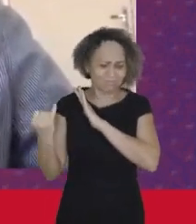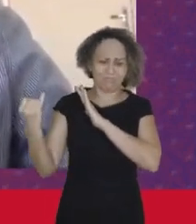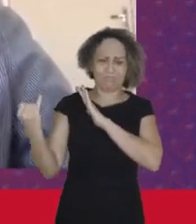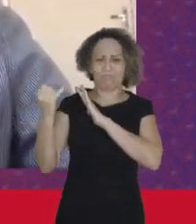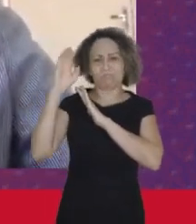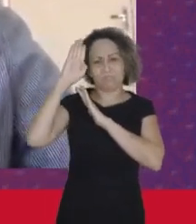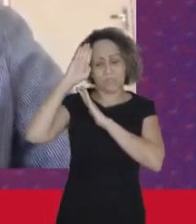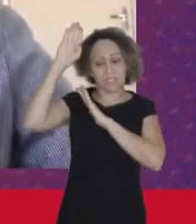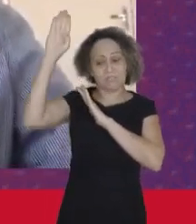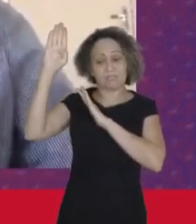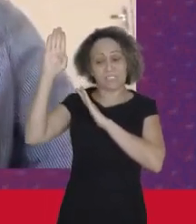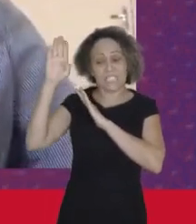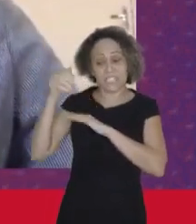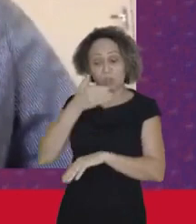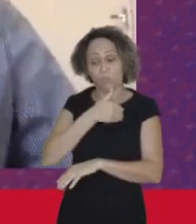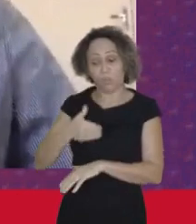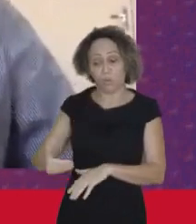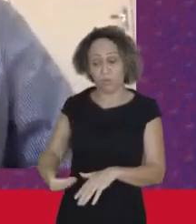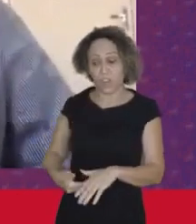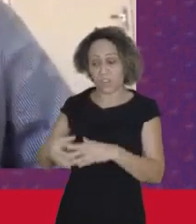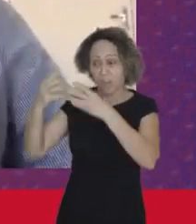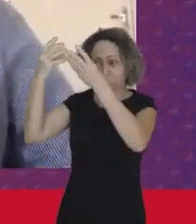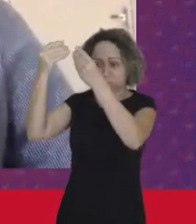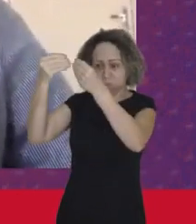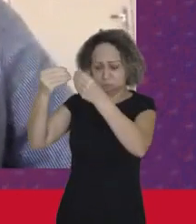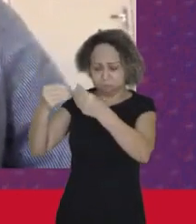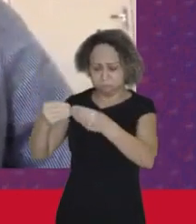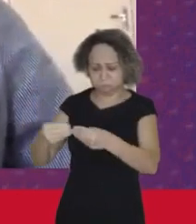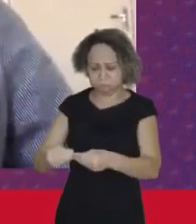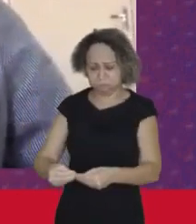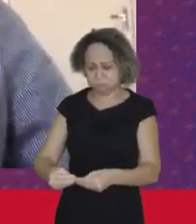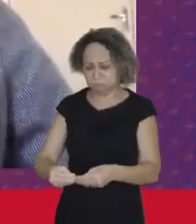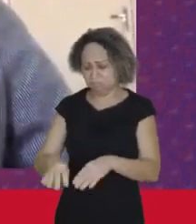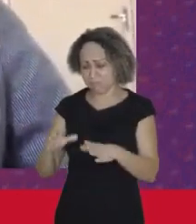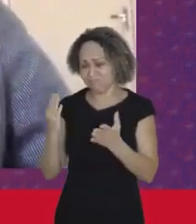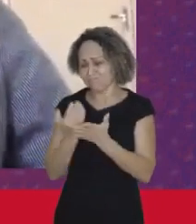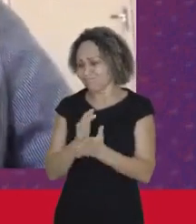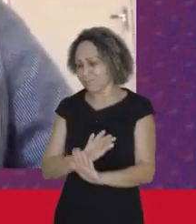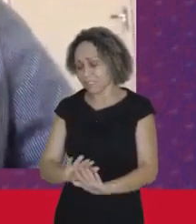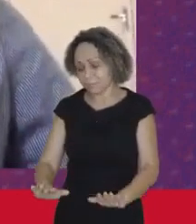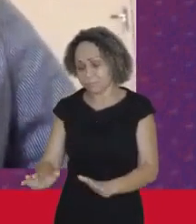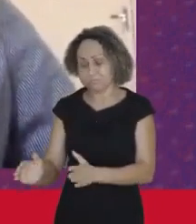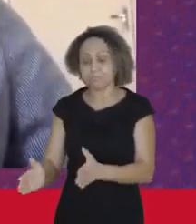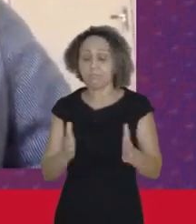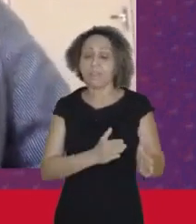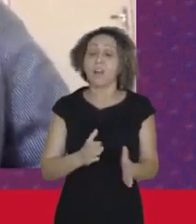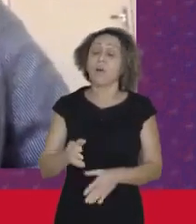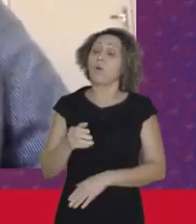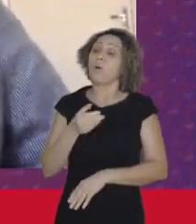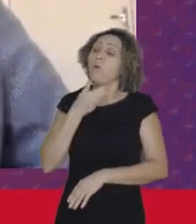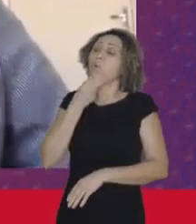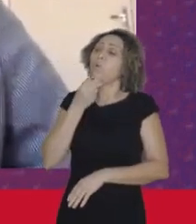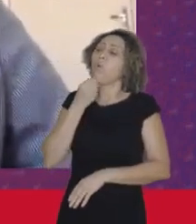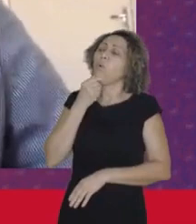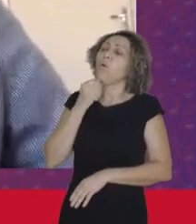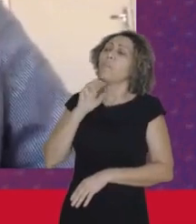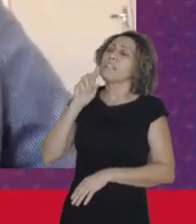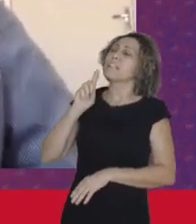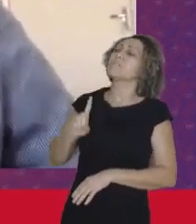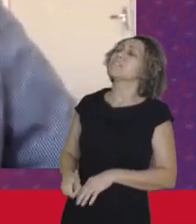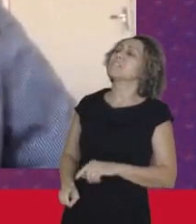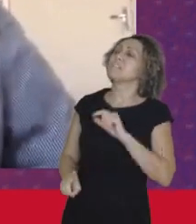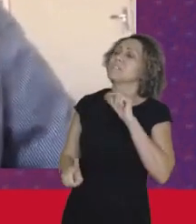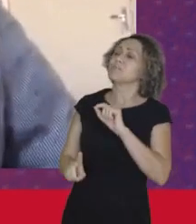sendo demolidas. Em relação aos homens com deficiência, embora as mulheres